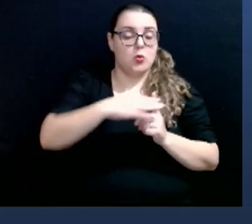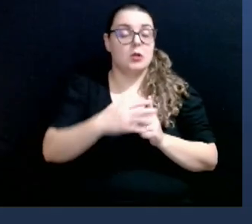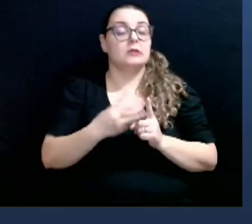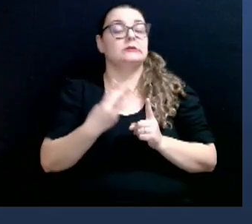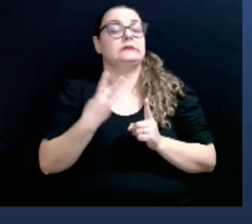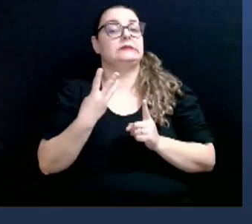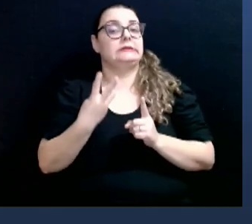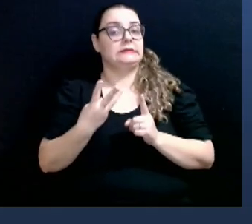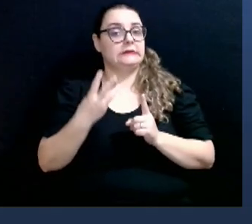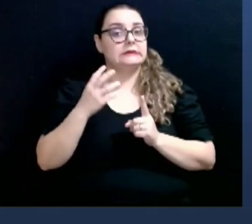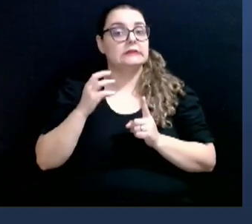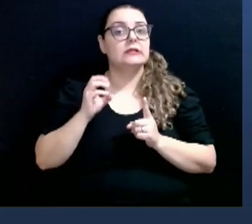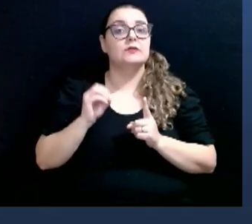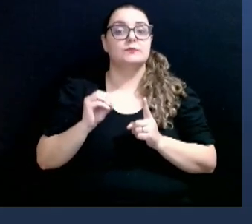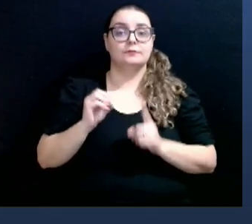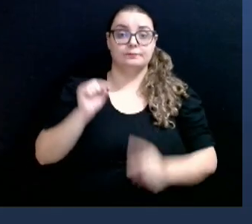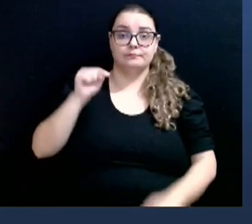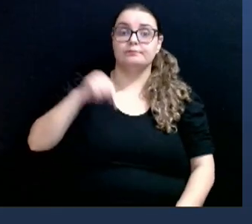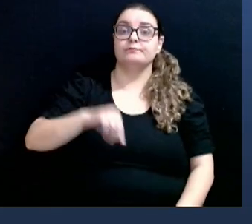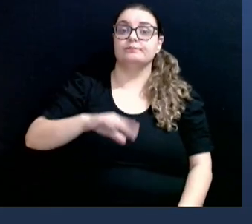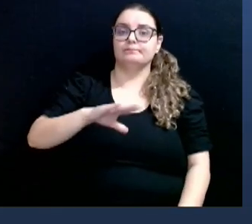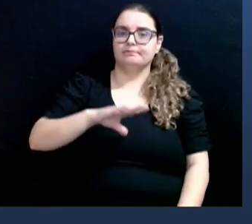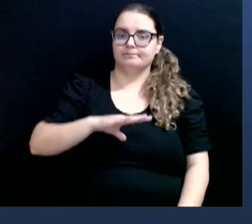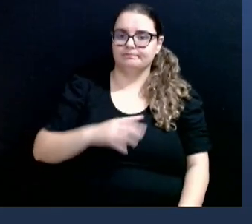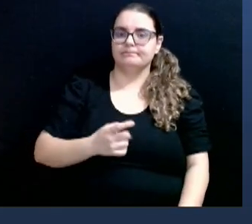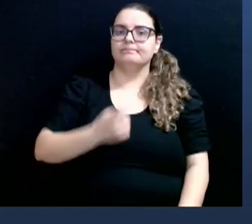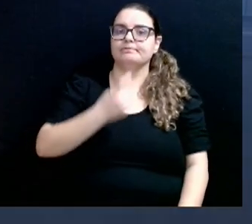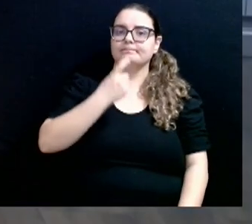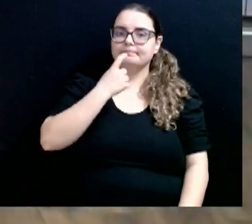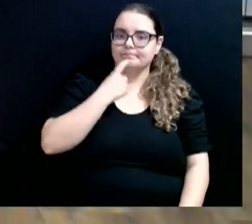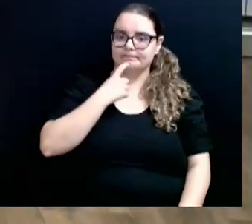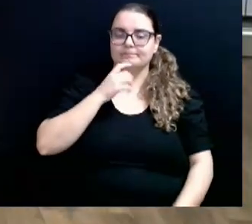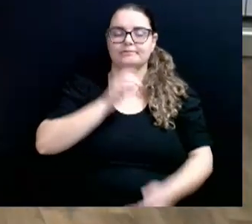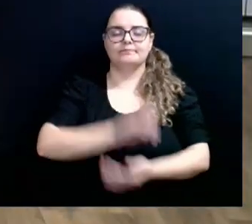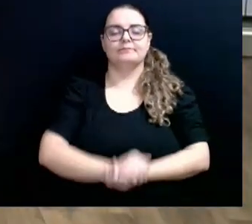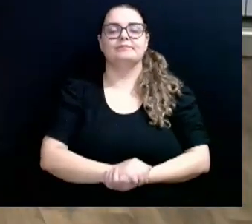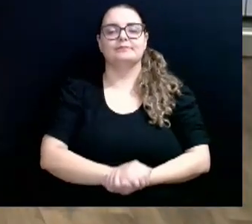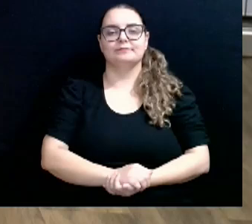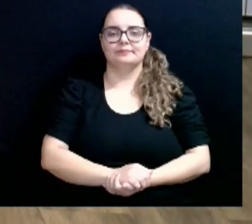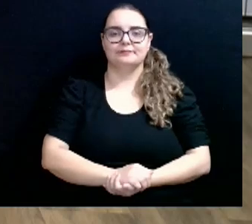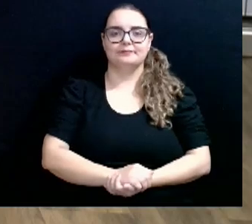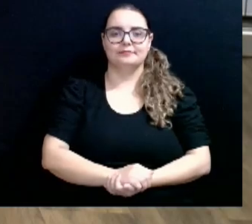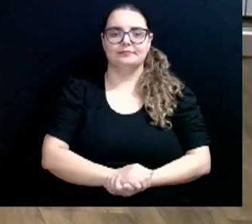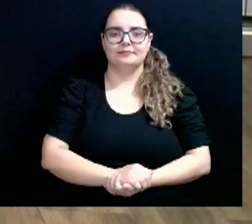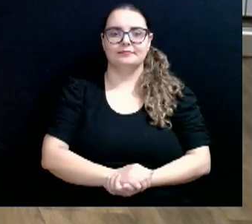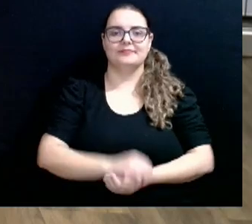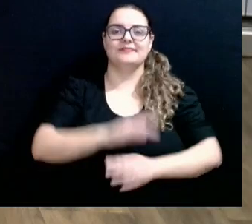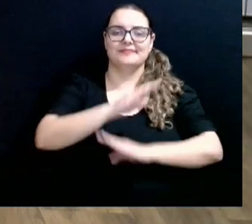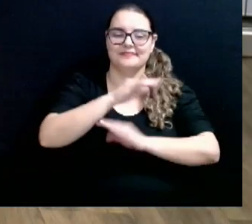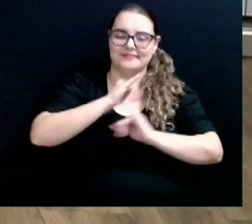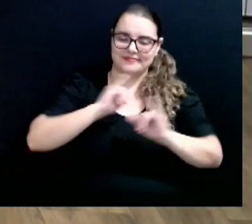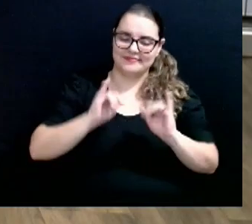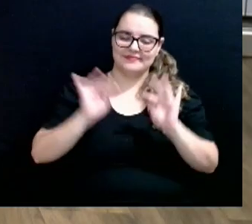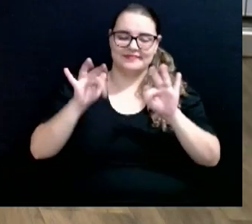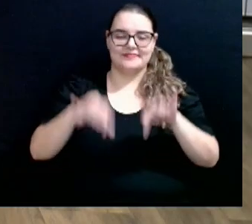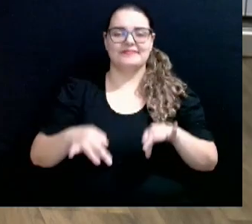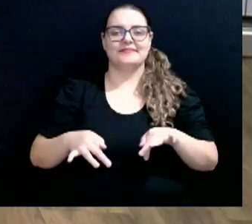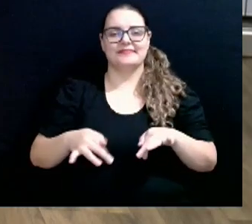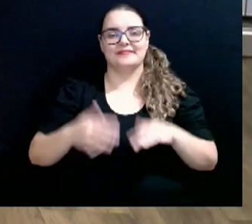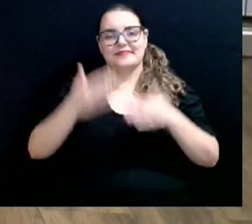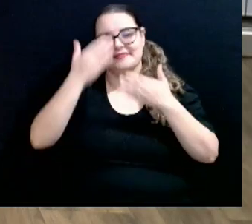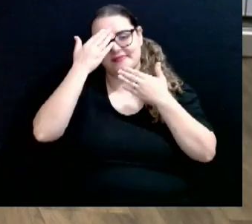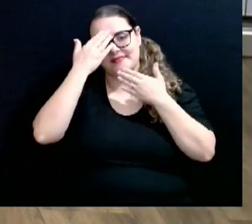podendo chegar aos 30 graus aqui na cidade de Campinas. O Jornal Câmara Notícia fica por aqui.